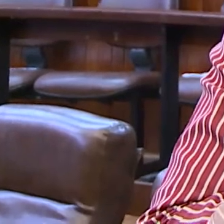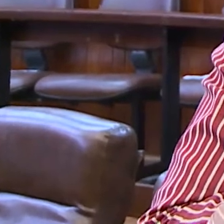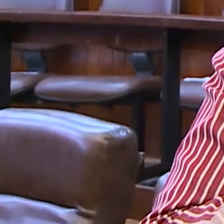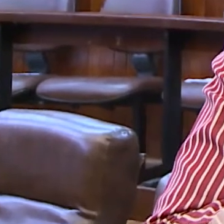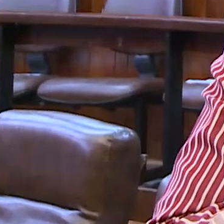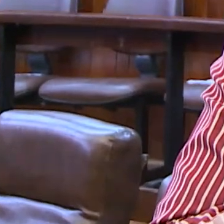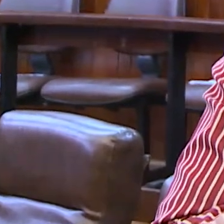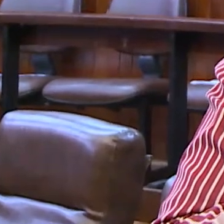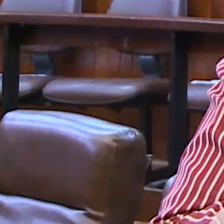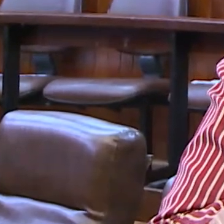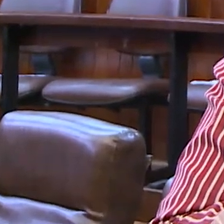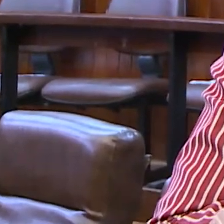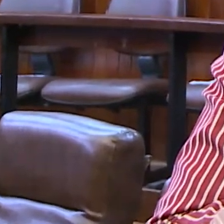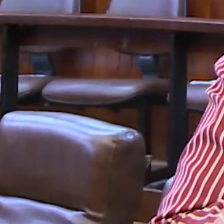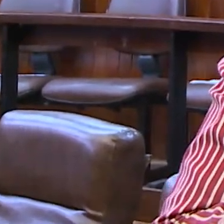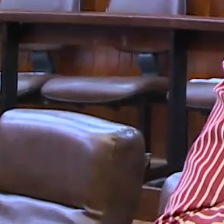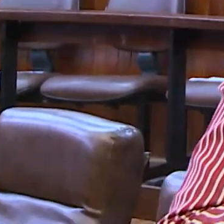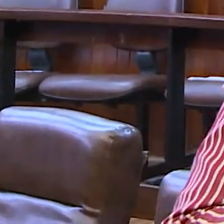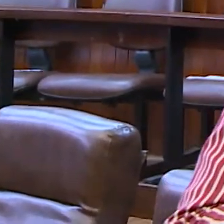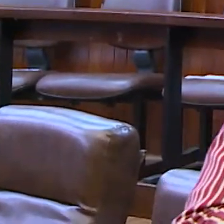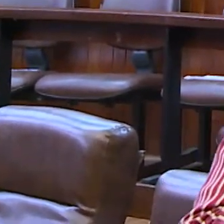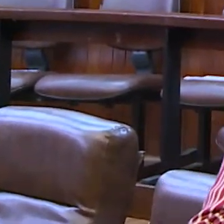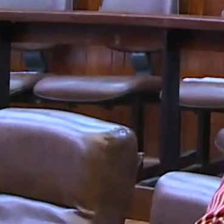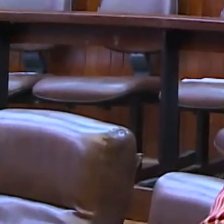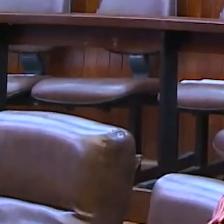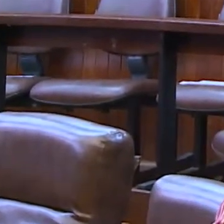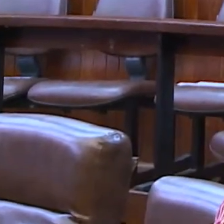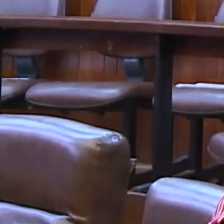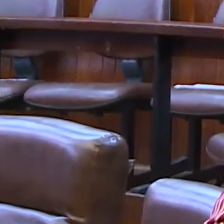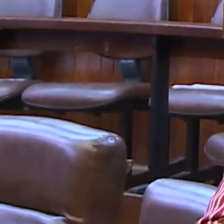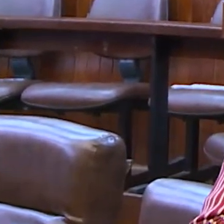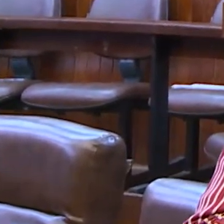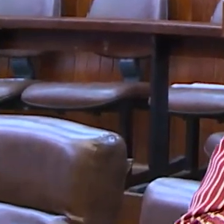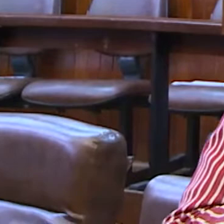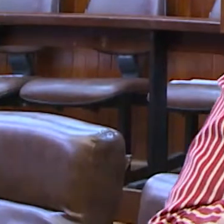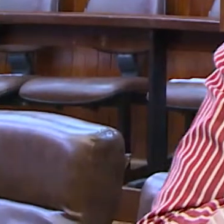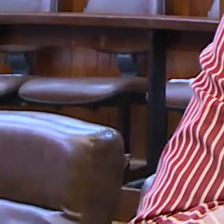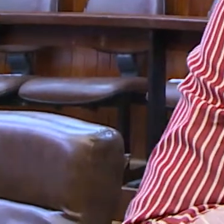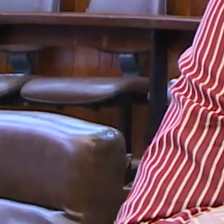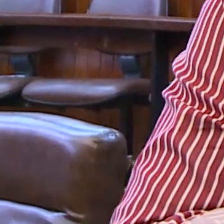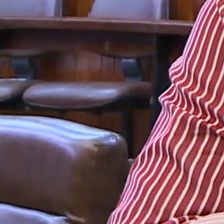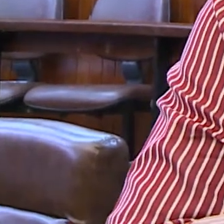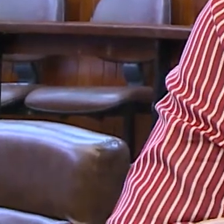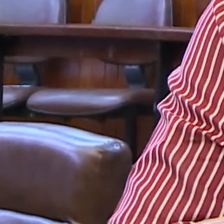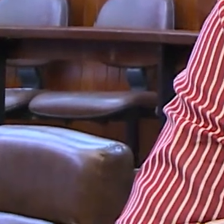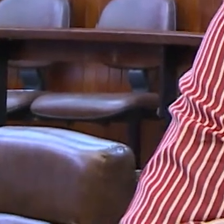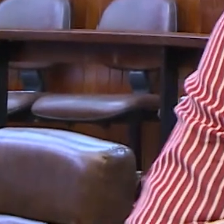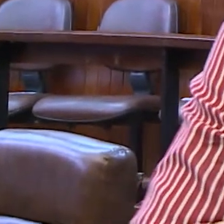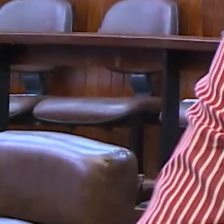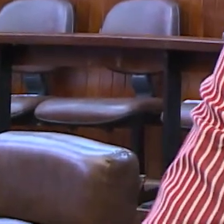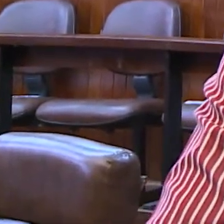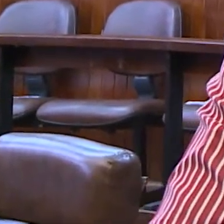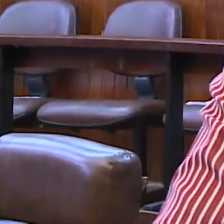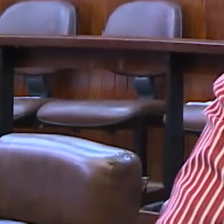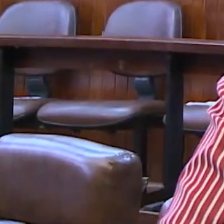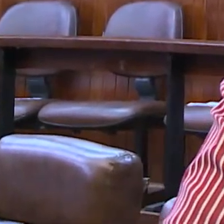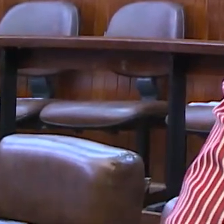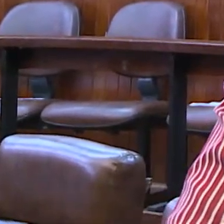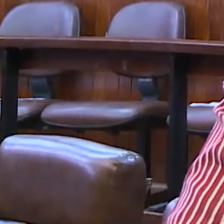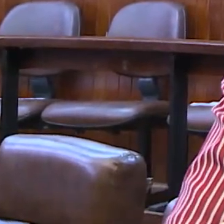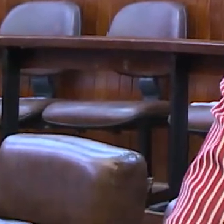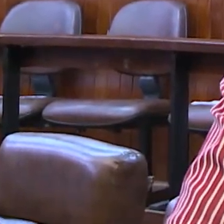bancos lá eu acho que os bancos deviam ter todos eles terão a mesma linha para que o servidor não fica em fila de